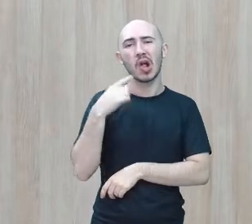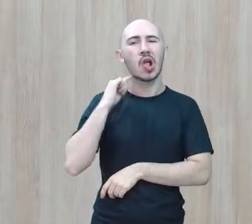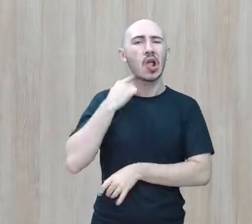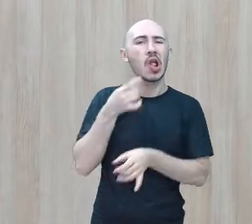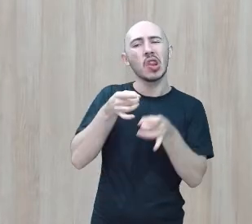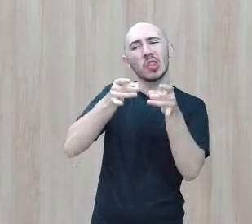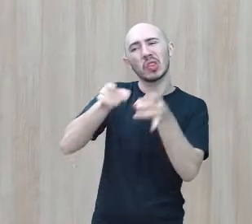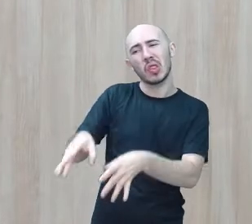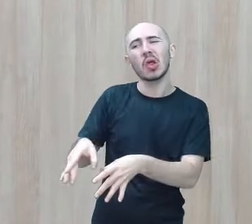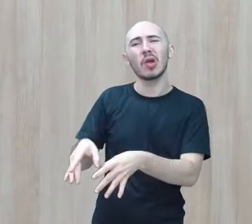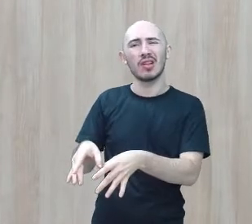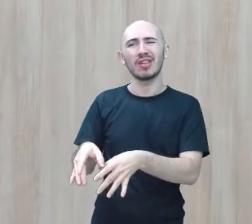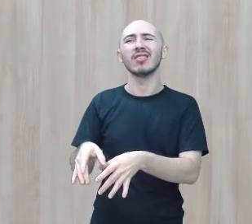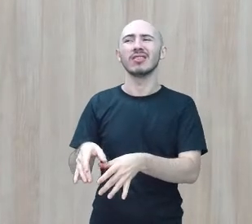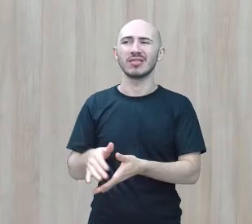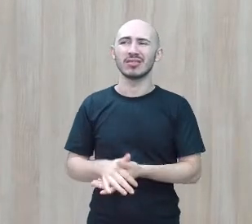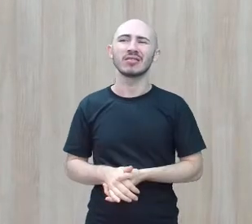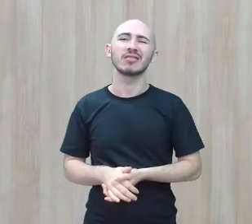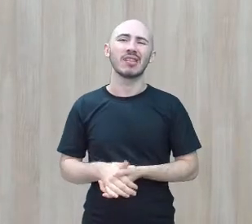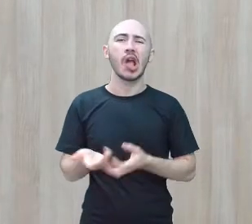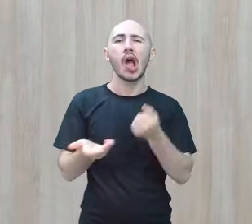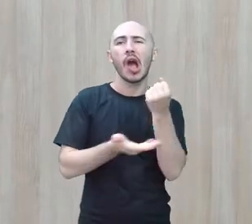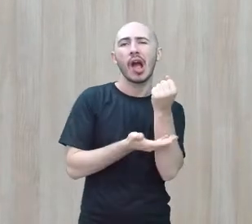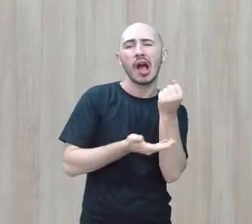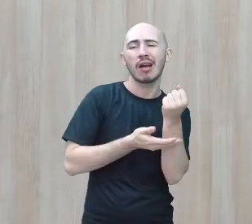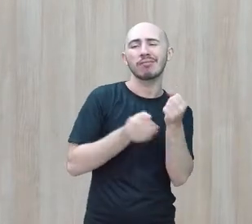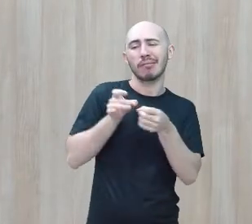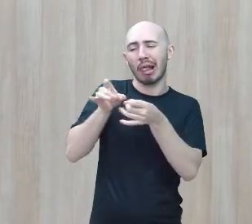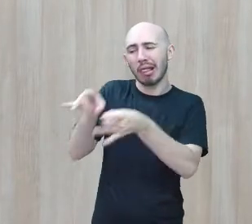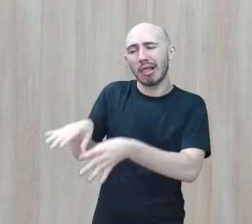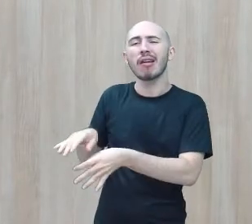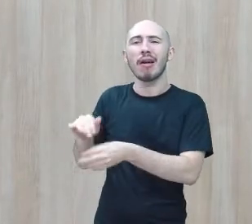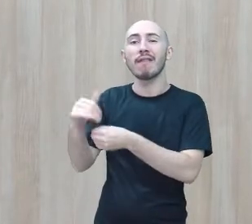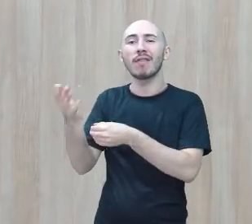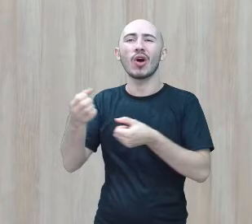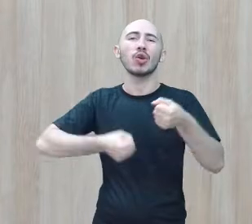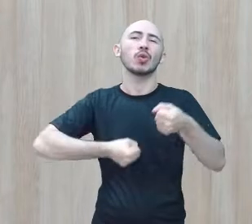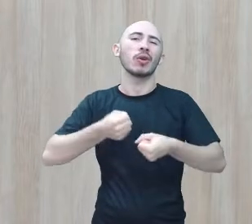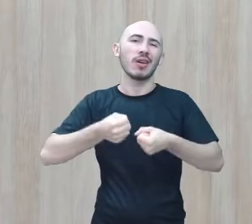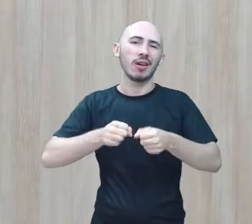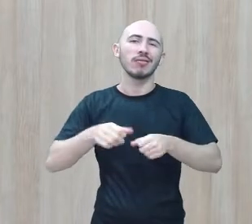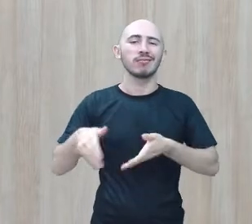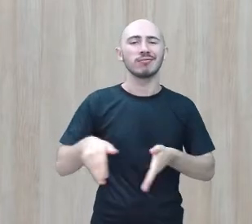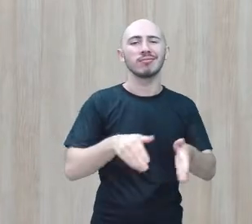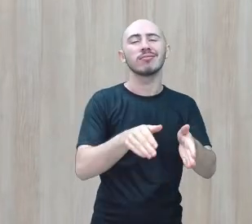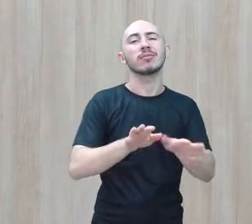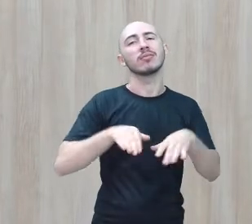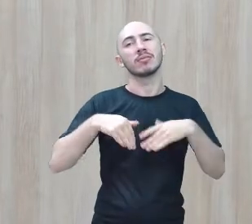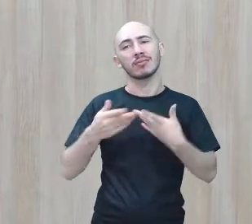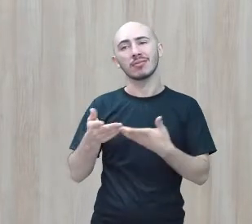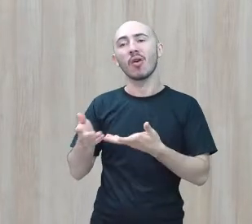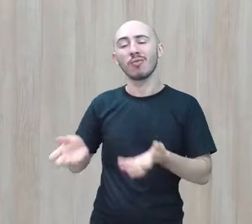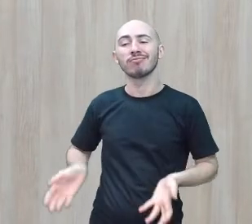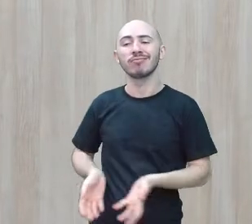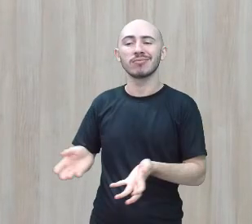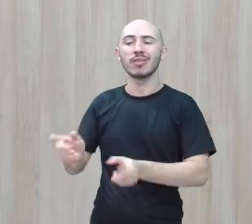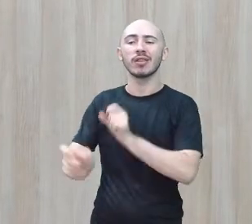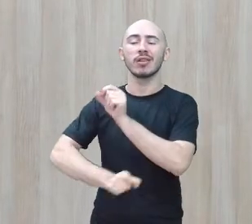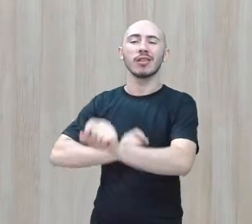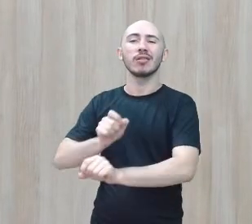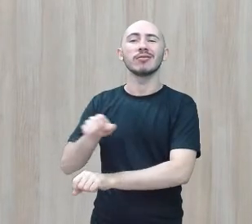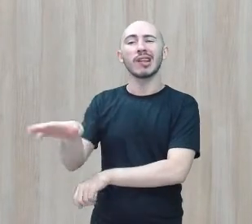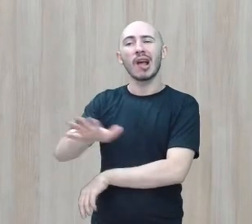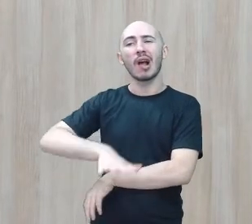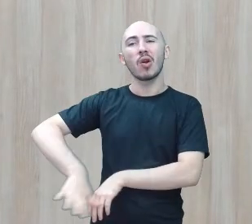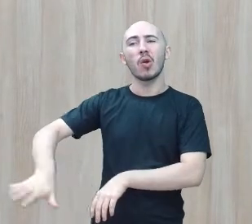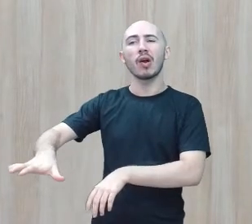do carro, a gente tenta jogar uma garrafa, um recipiente de lata, que vai ajudar a aquecer mais ainda